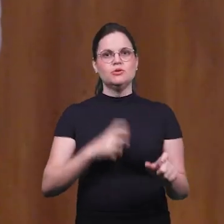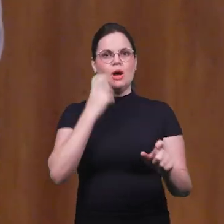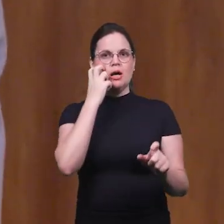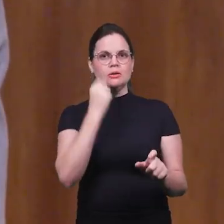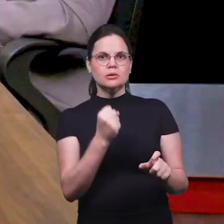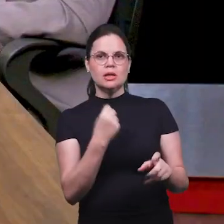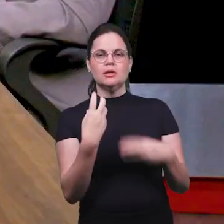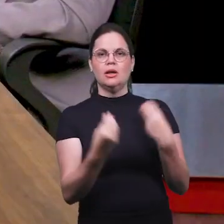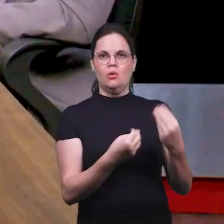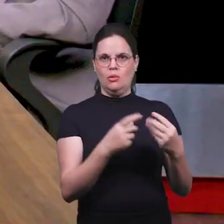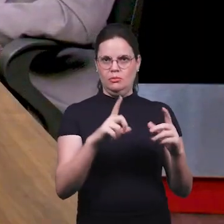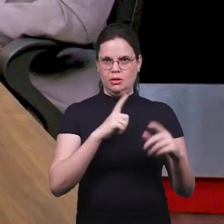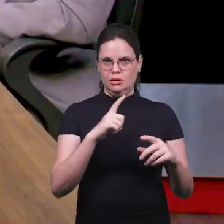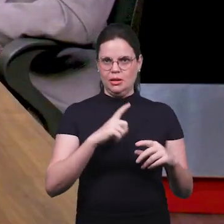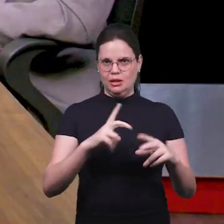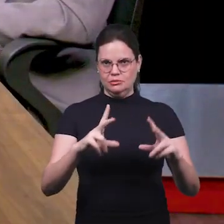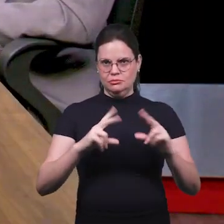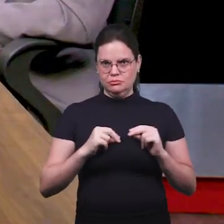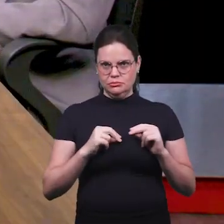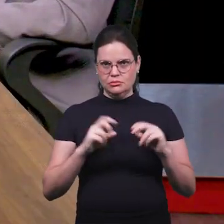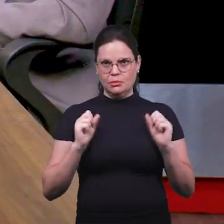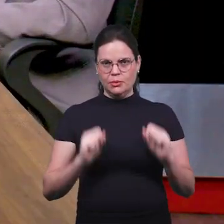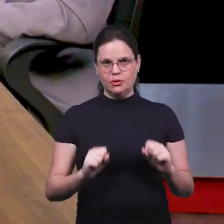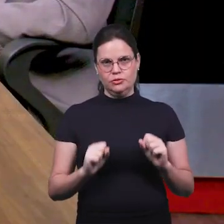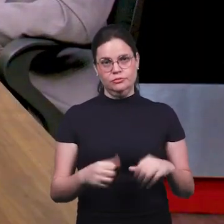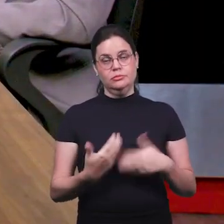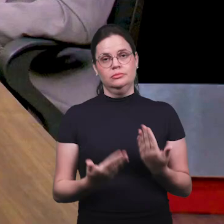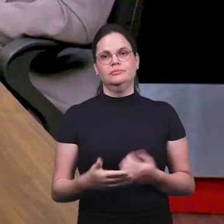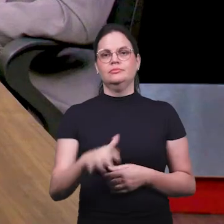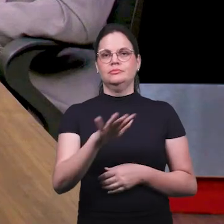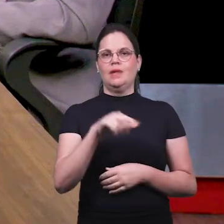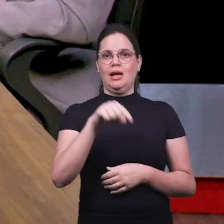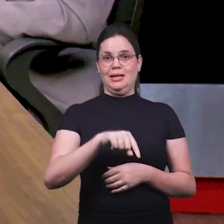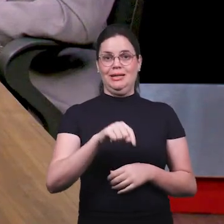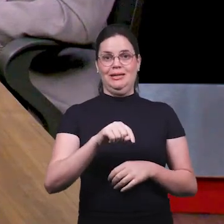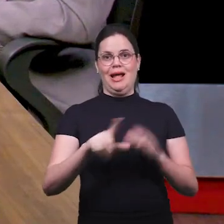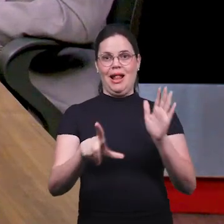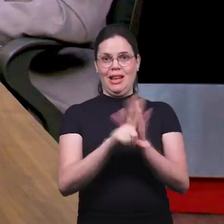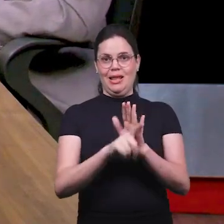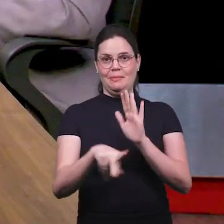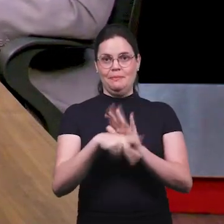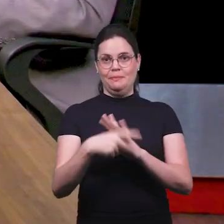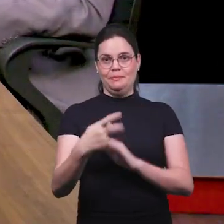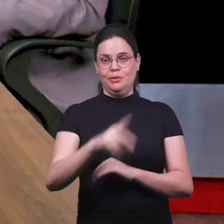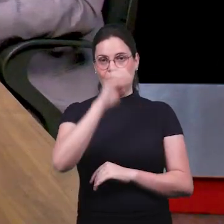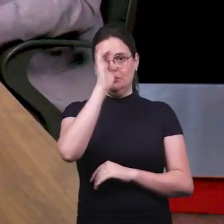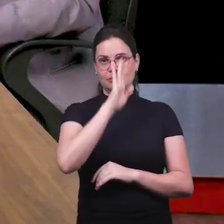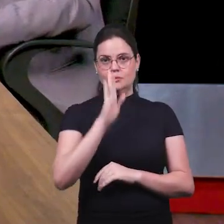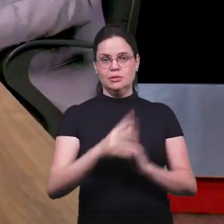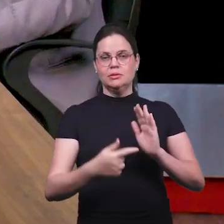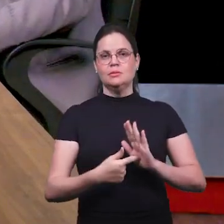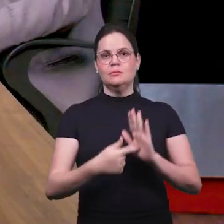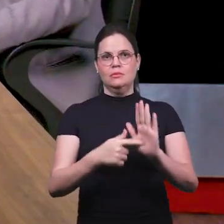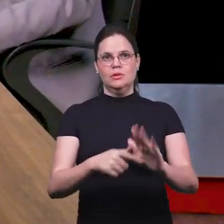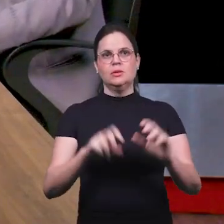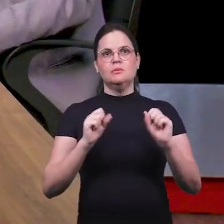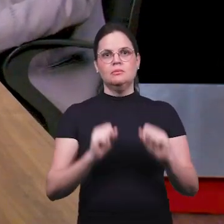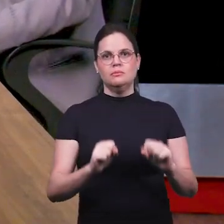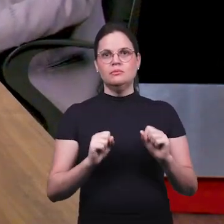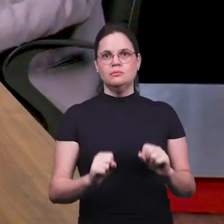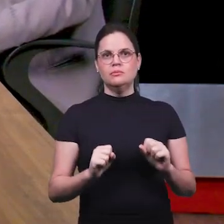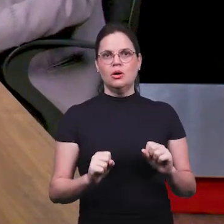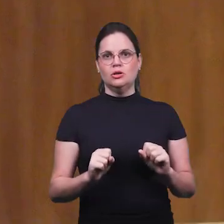adotivos? A Constituição brasileira e a legislação, o Código Civil, eles expressamente indicam que os herdeiros podem ser tanto